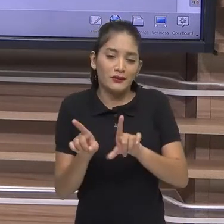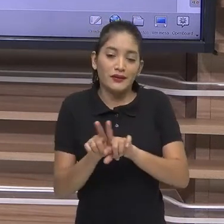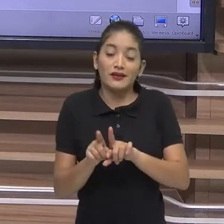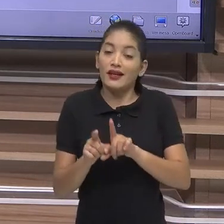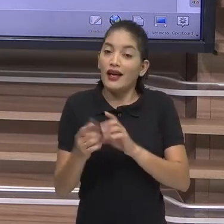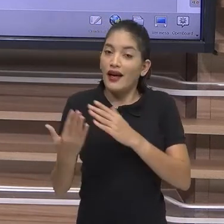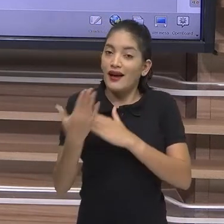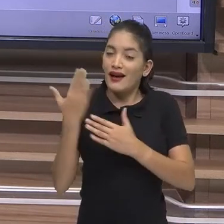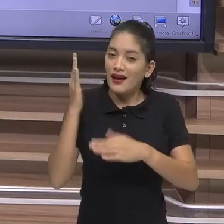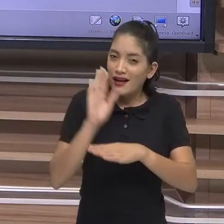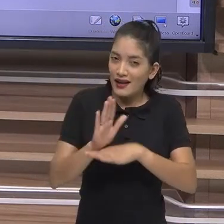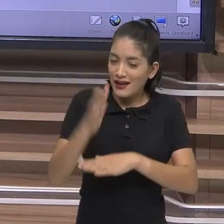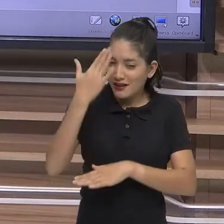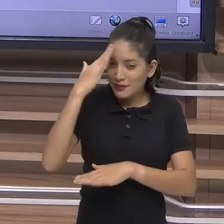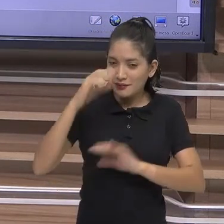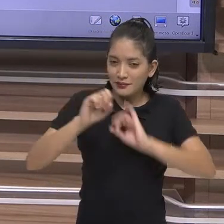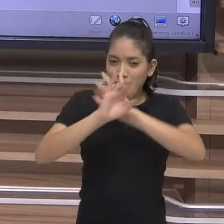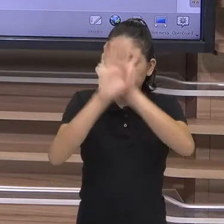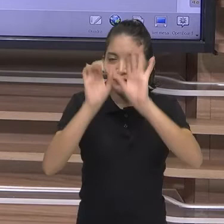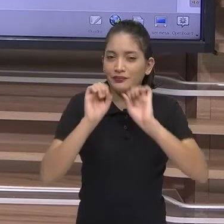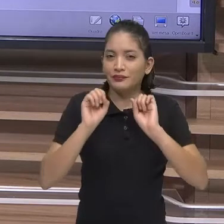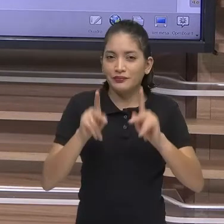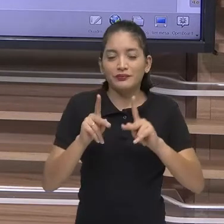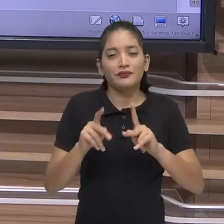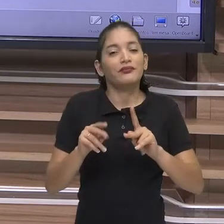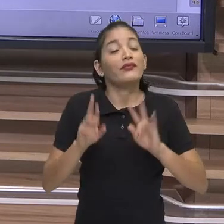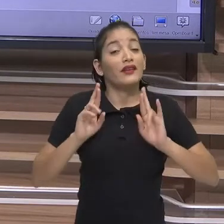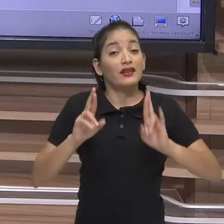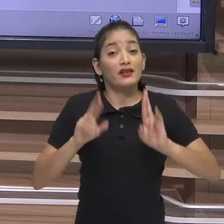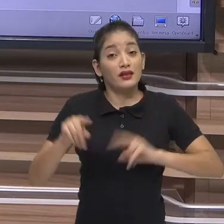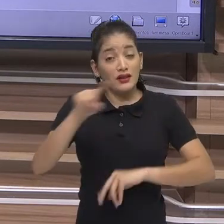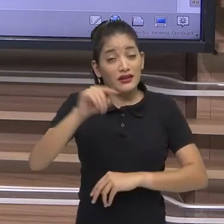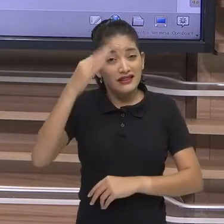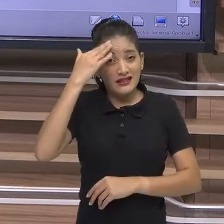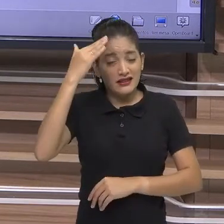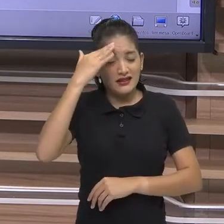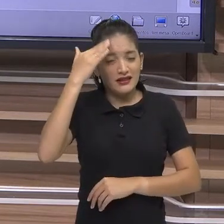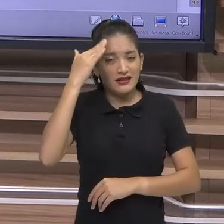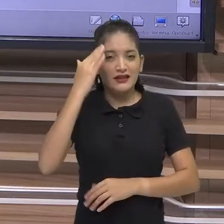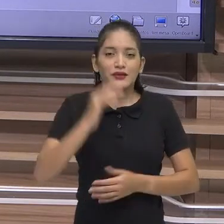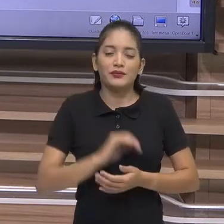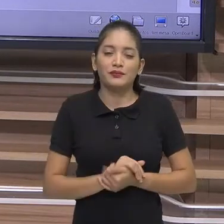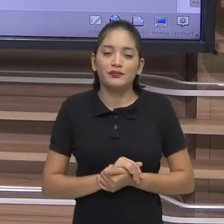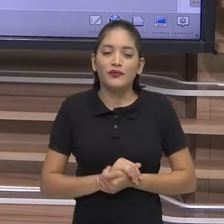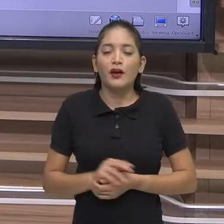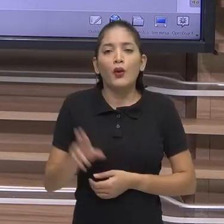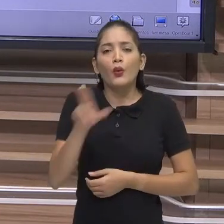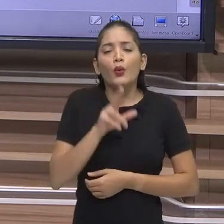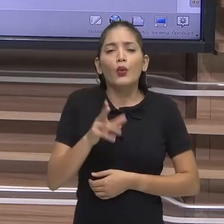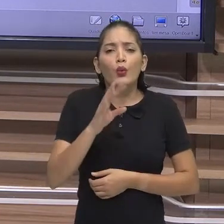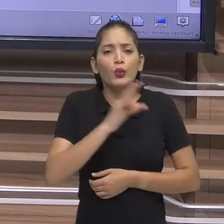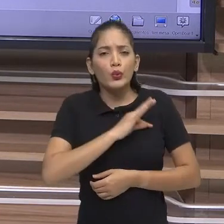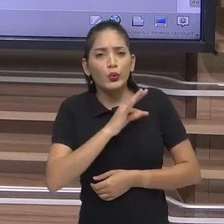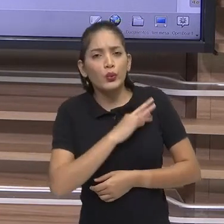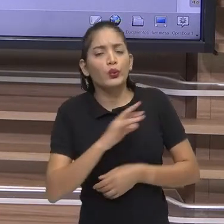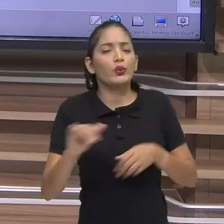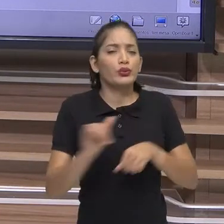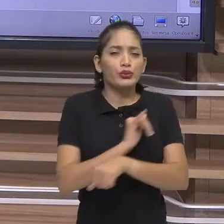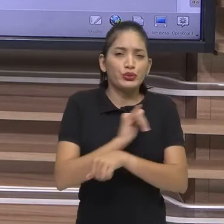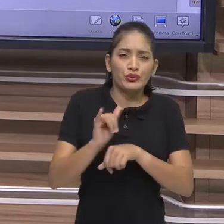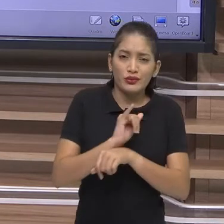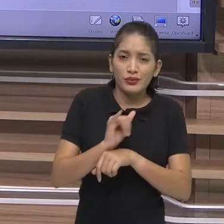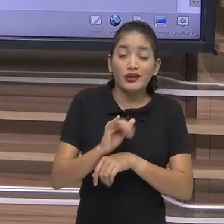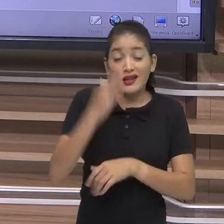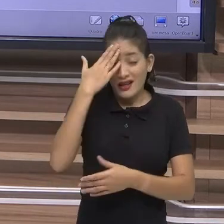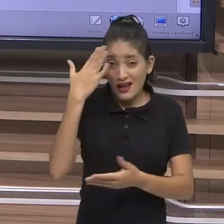vai ajudar a compreender, certo, gente? Espero que vocês tenham compreendido. Então, usem essas técnicas, as estratégias, porque eu